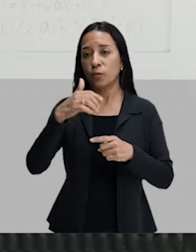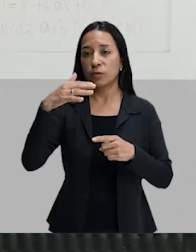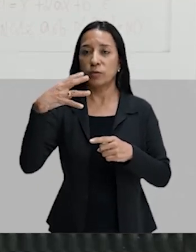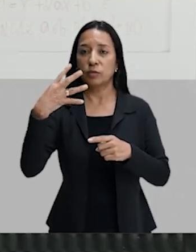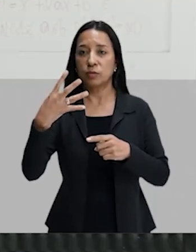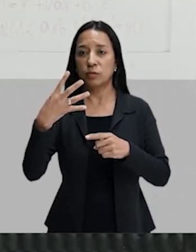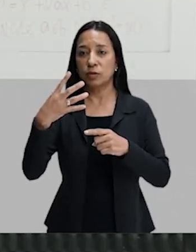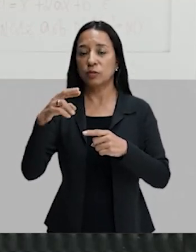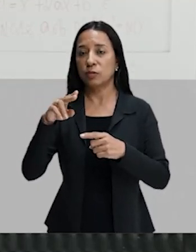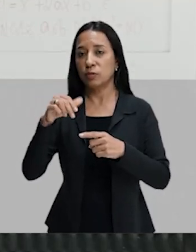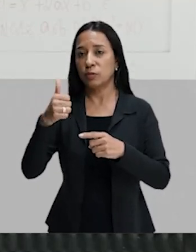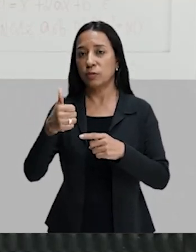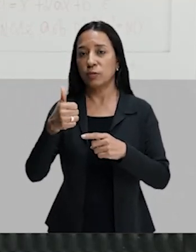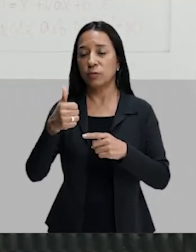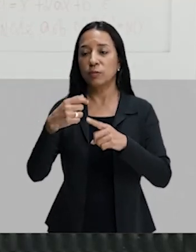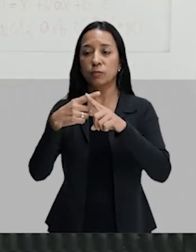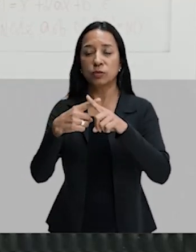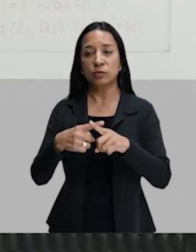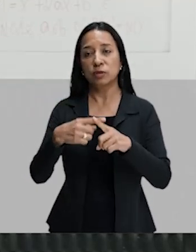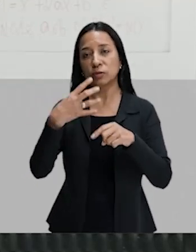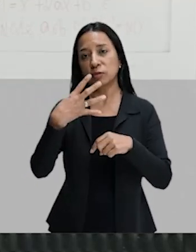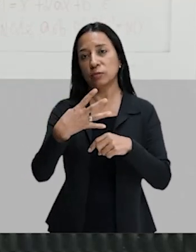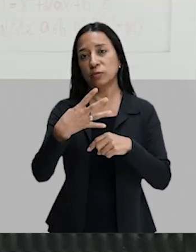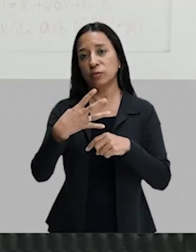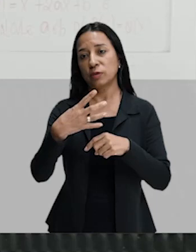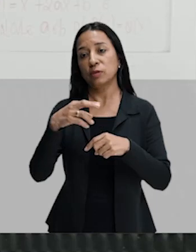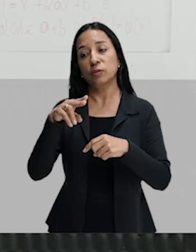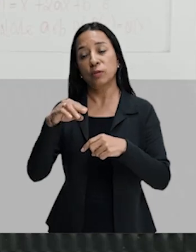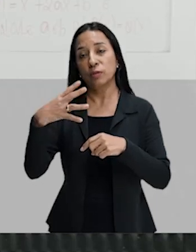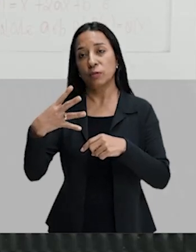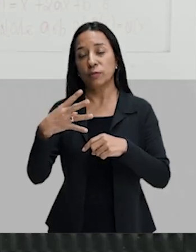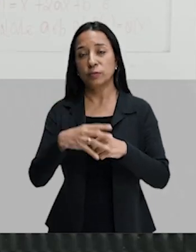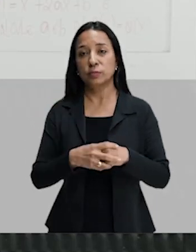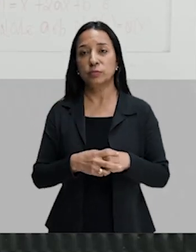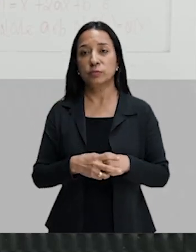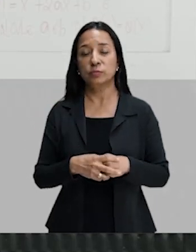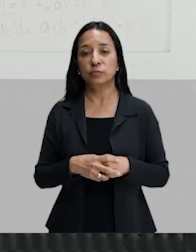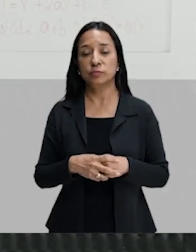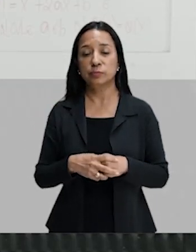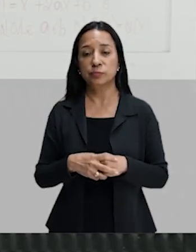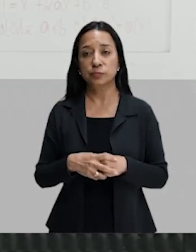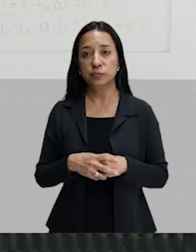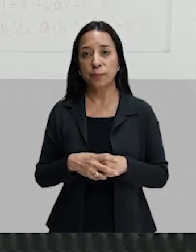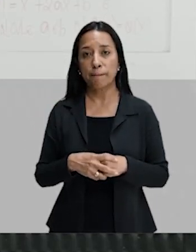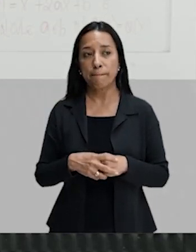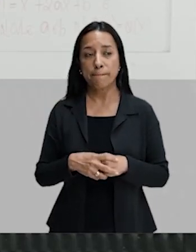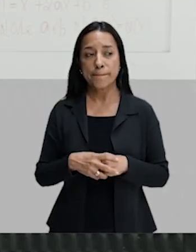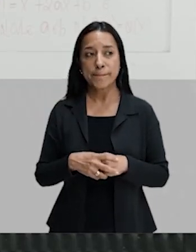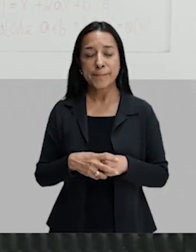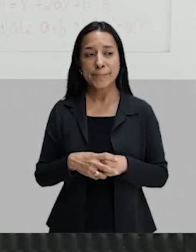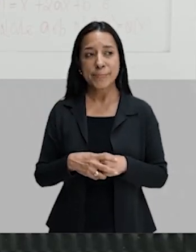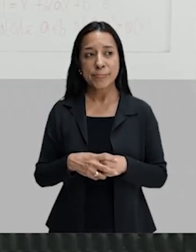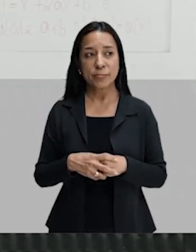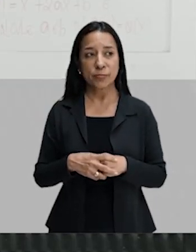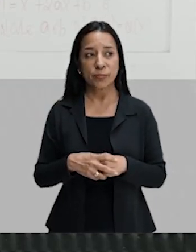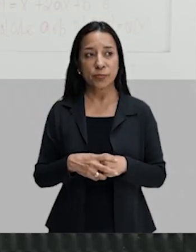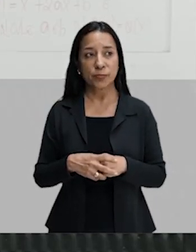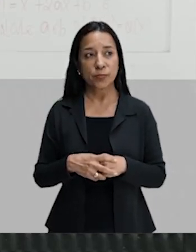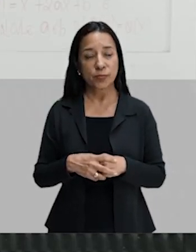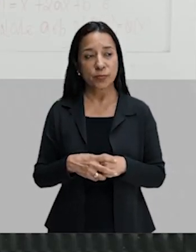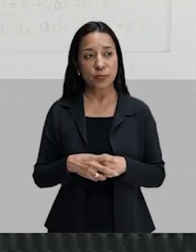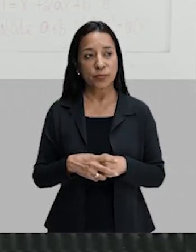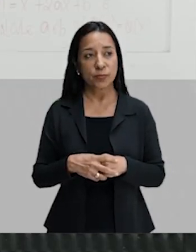4. Aqui a mesma coisa, 1 ao quadrado é 1, multiplicado por menos 2 dá menos 2. Menos